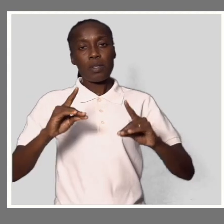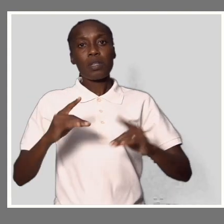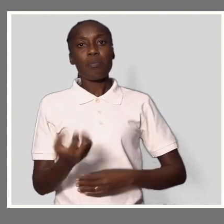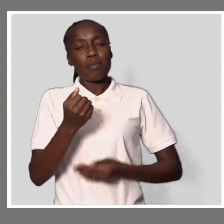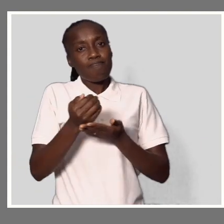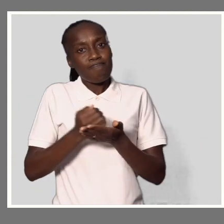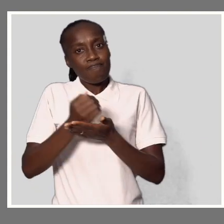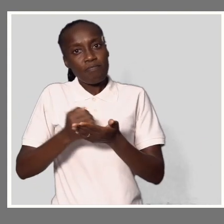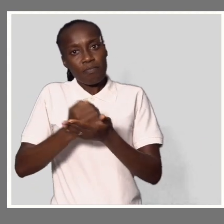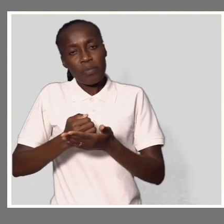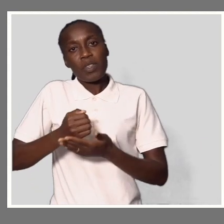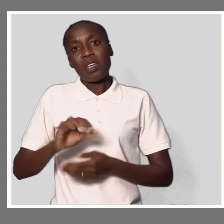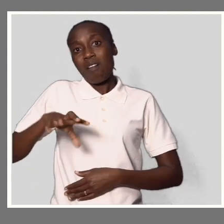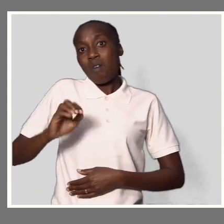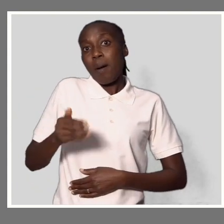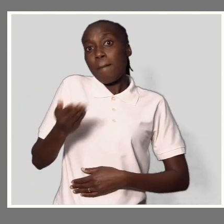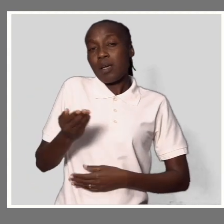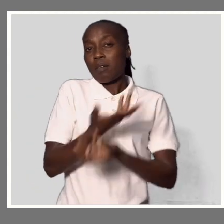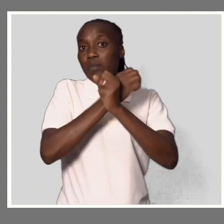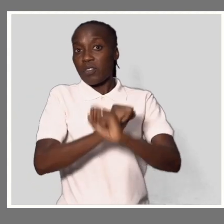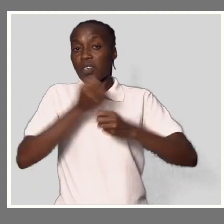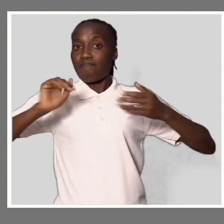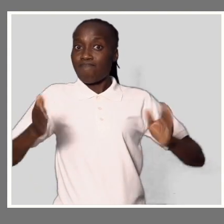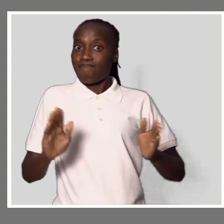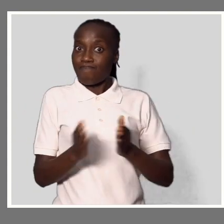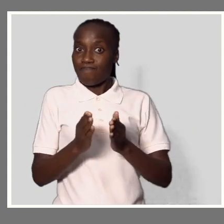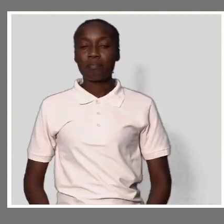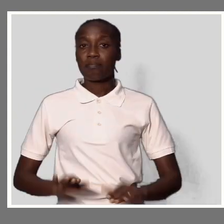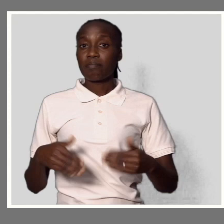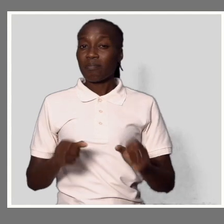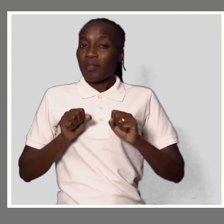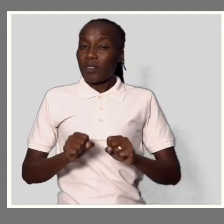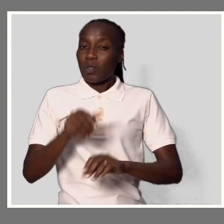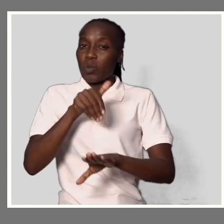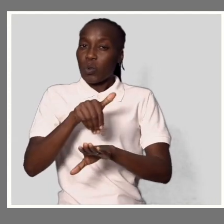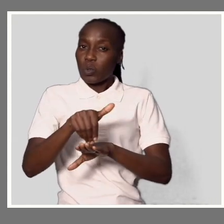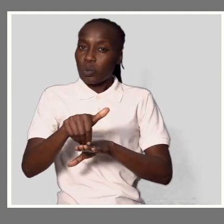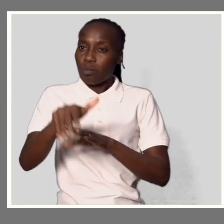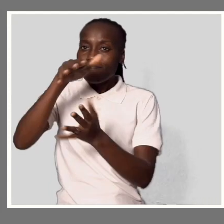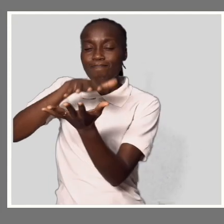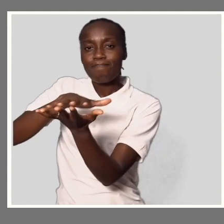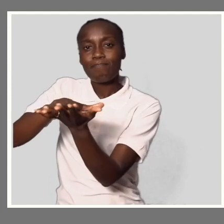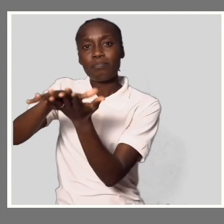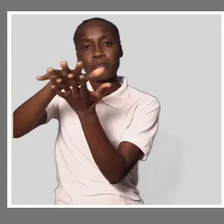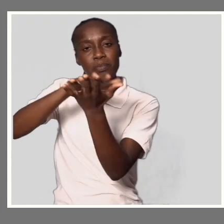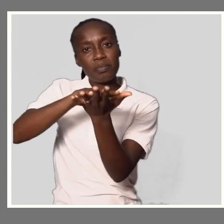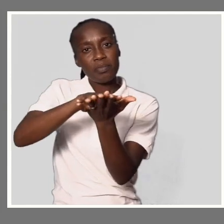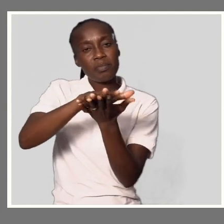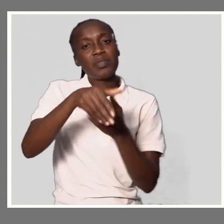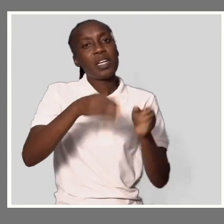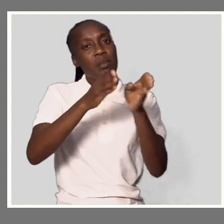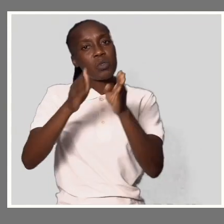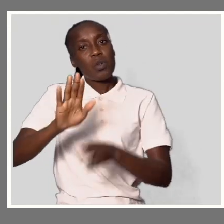disponíveis para prevenir a pandemia da Covid-19. Temos que continuar a mentalizar para